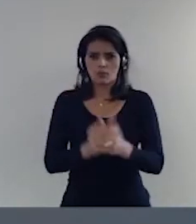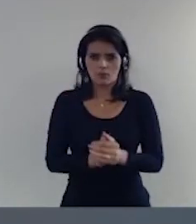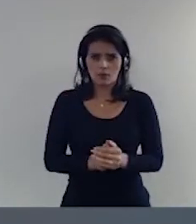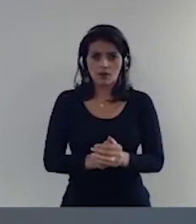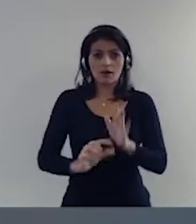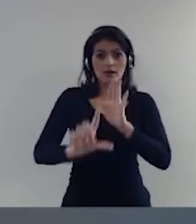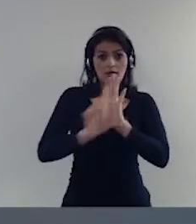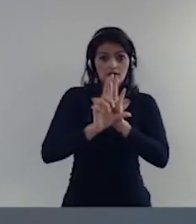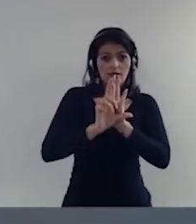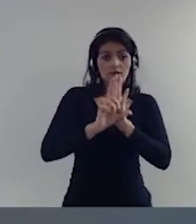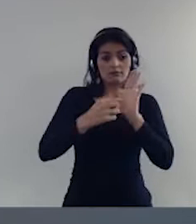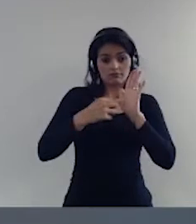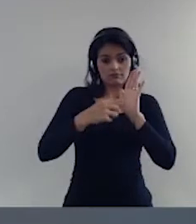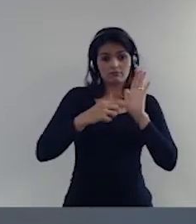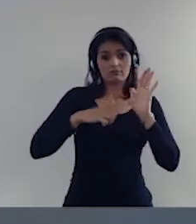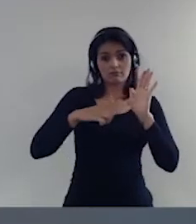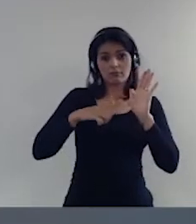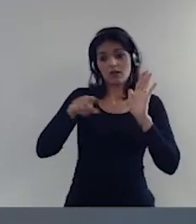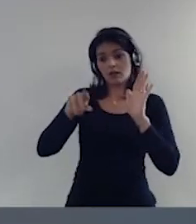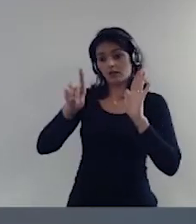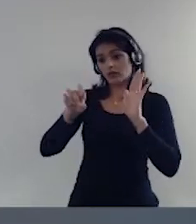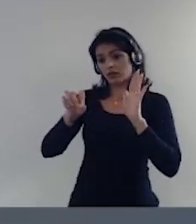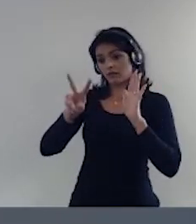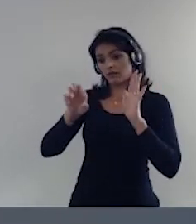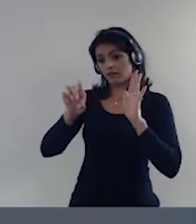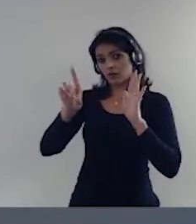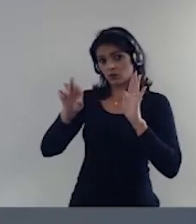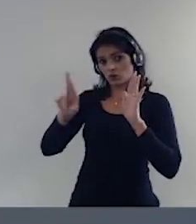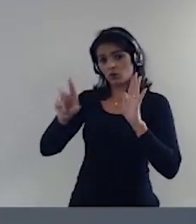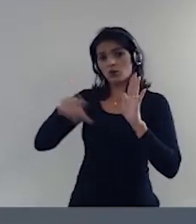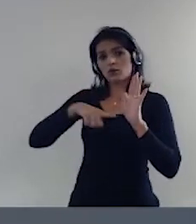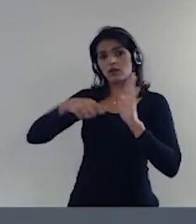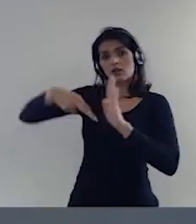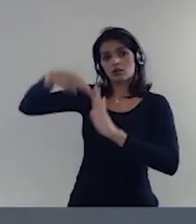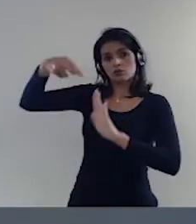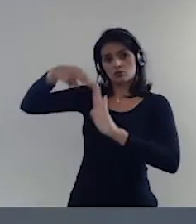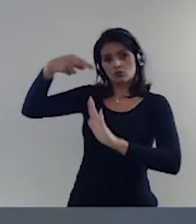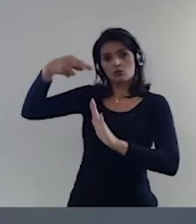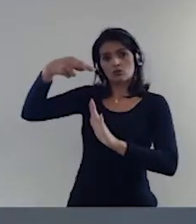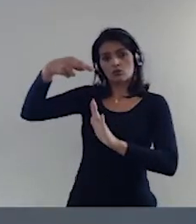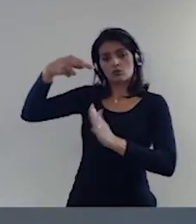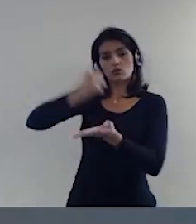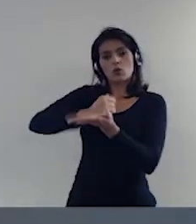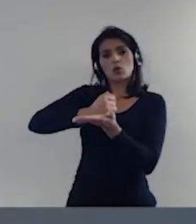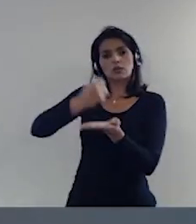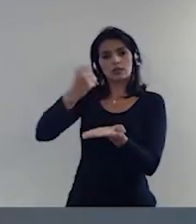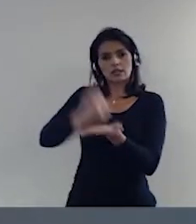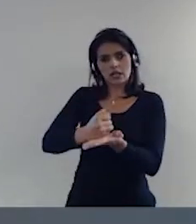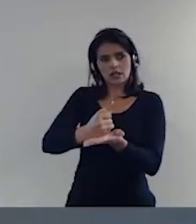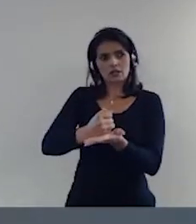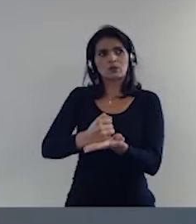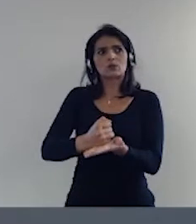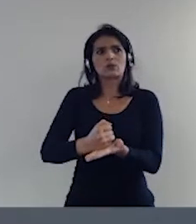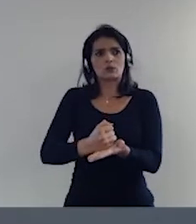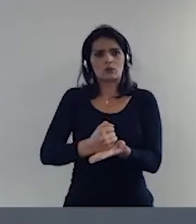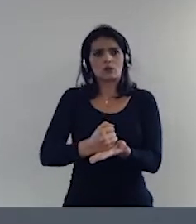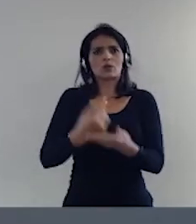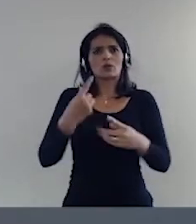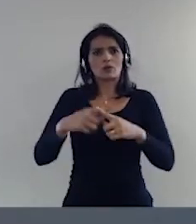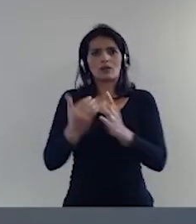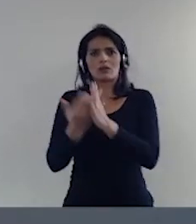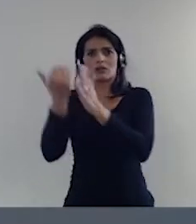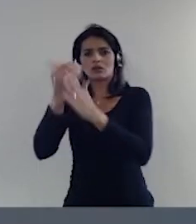prevê, o remédio que a lei atribui ao devedor, é a resolução do contrato afetado pela excessiva